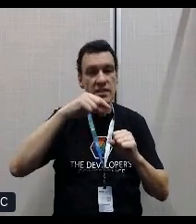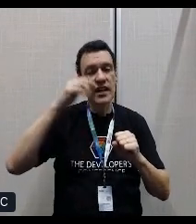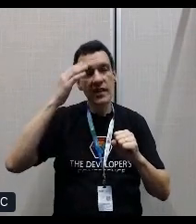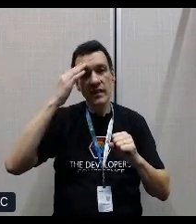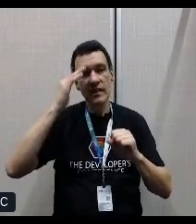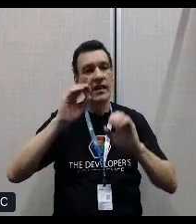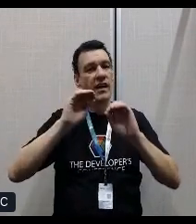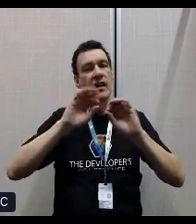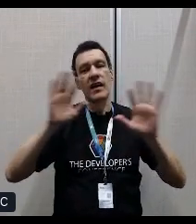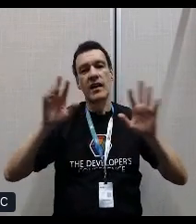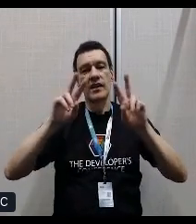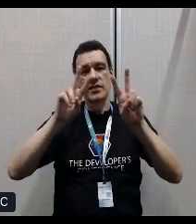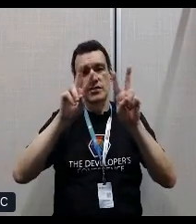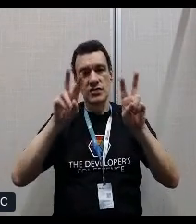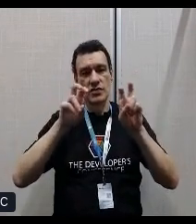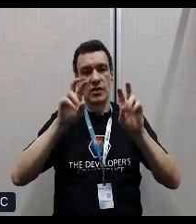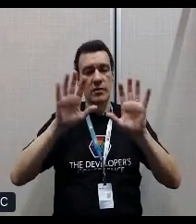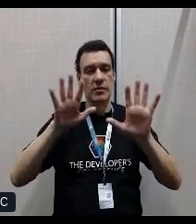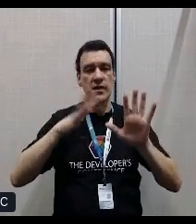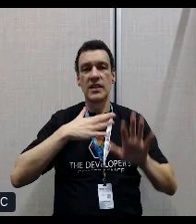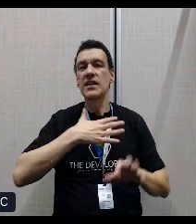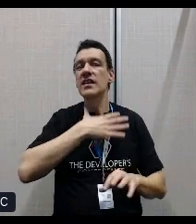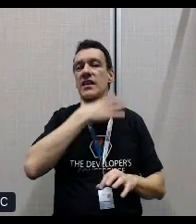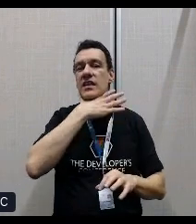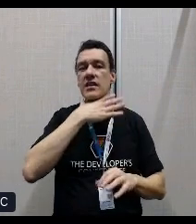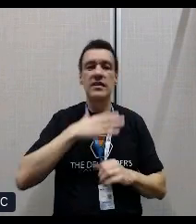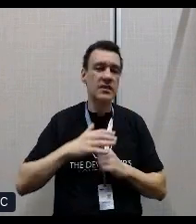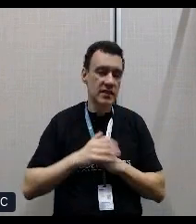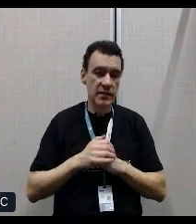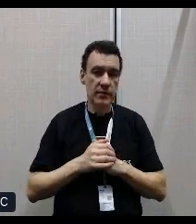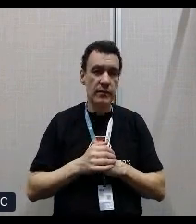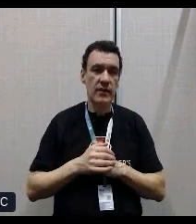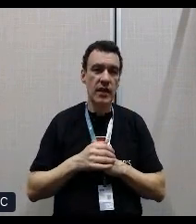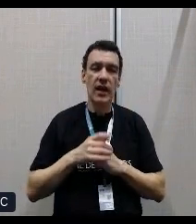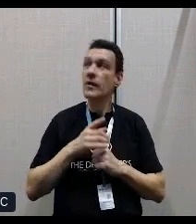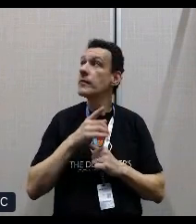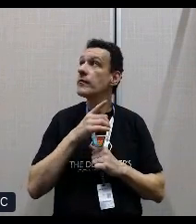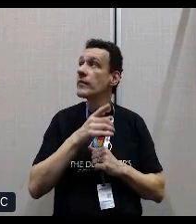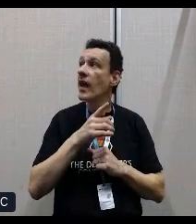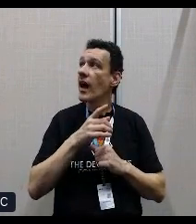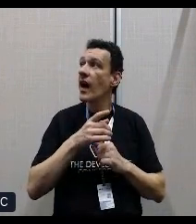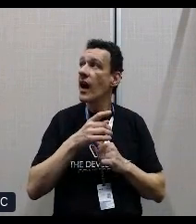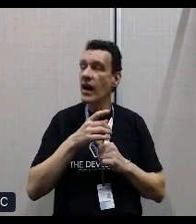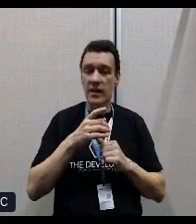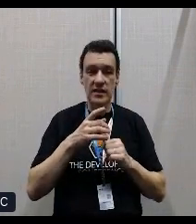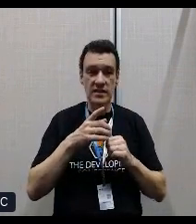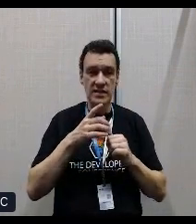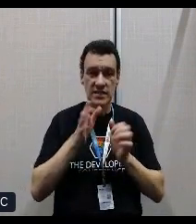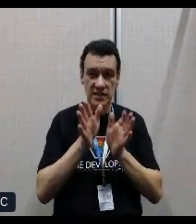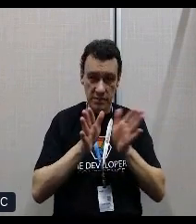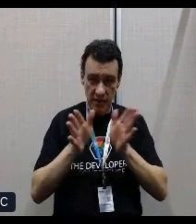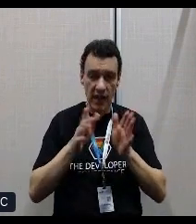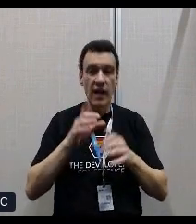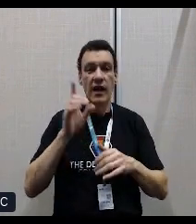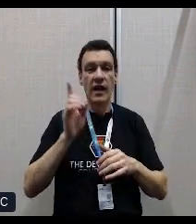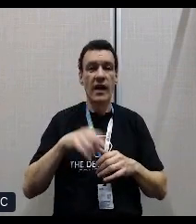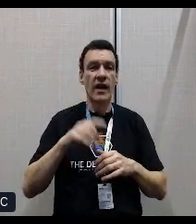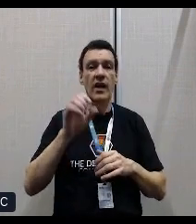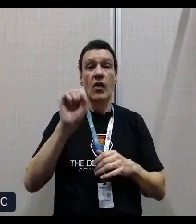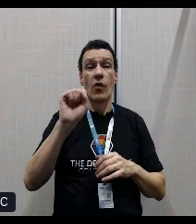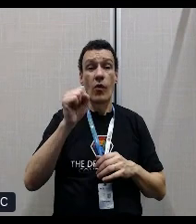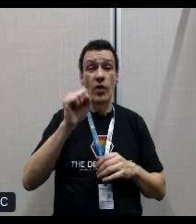investir em acessibilidade garante 8 trilhões. Deixa eu tirar aqui. 8 trilhões é o custo previsto